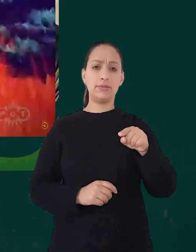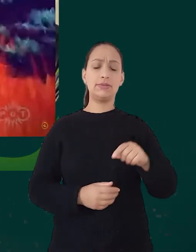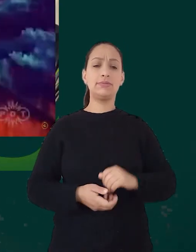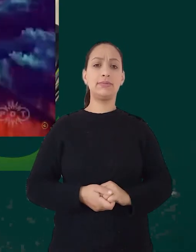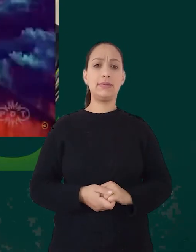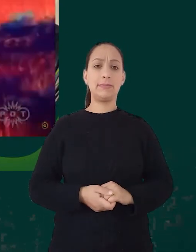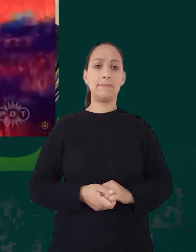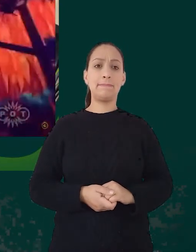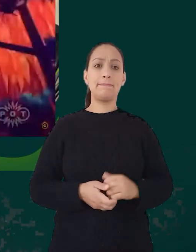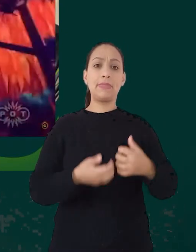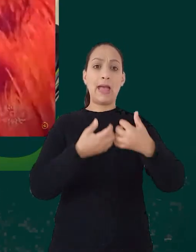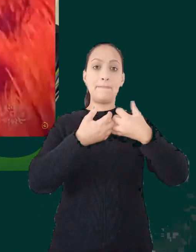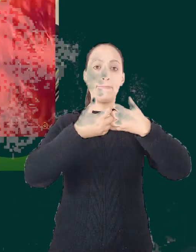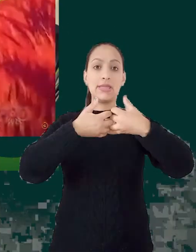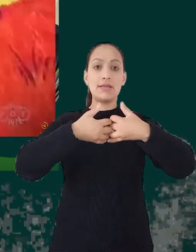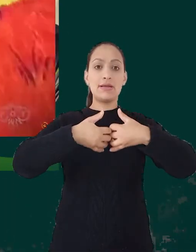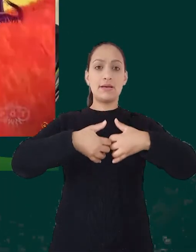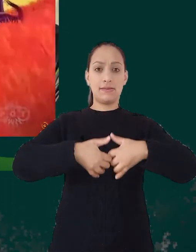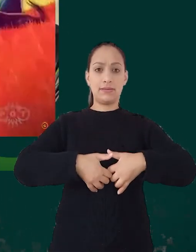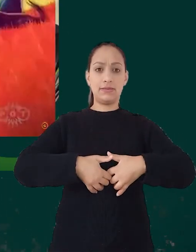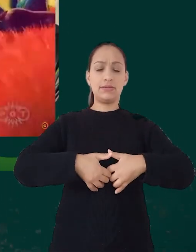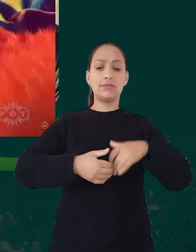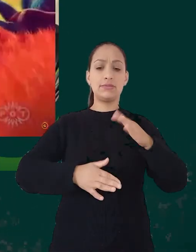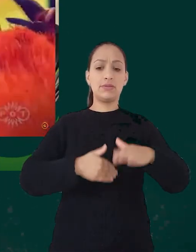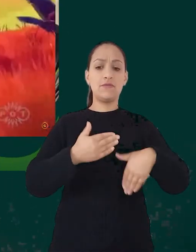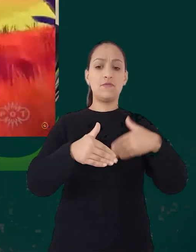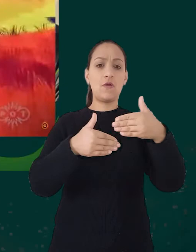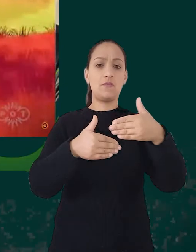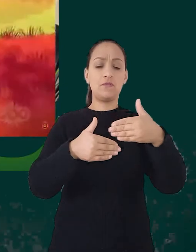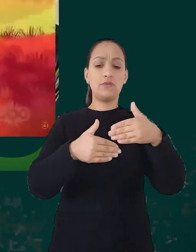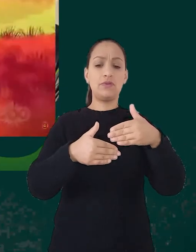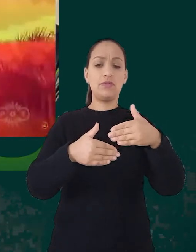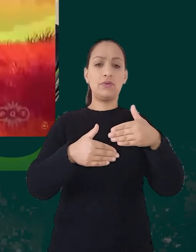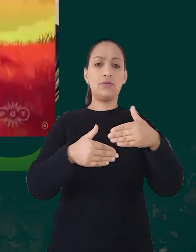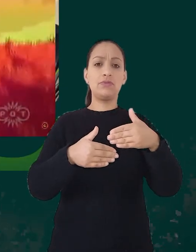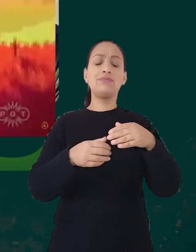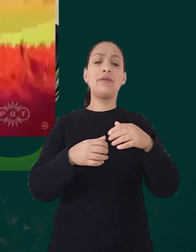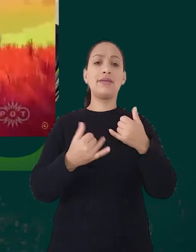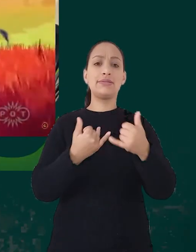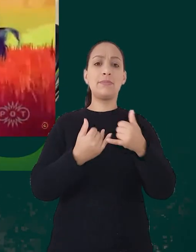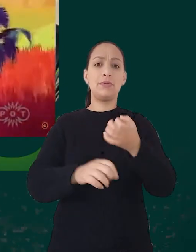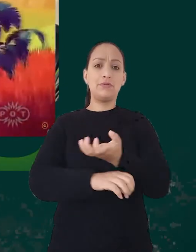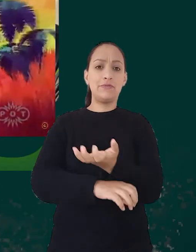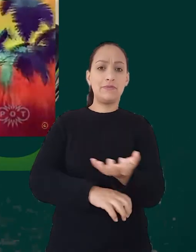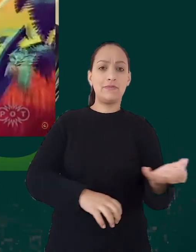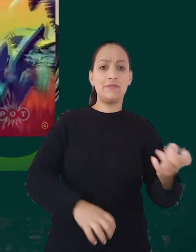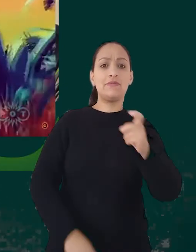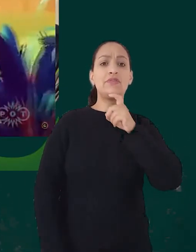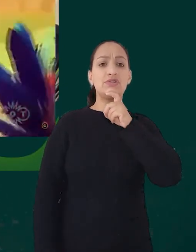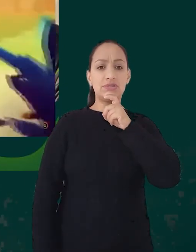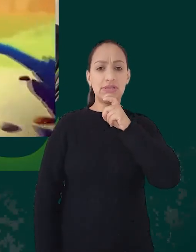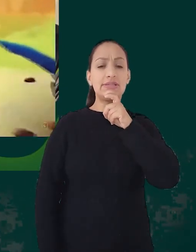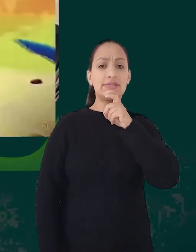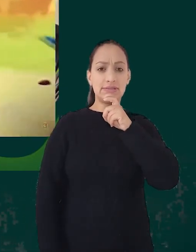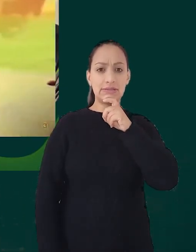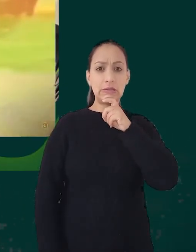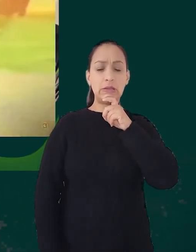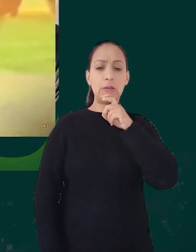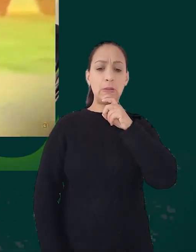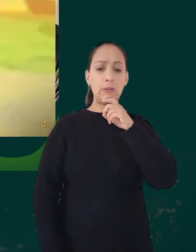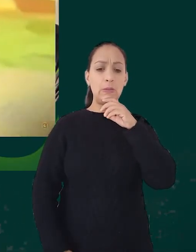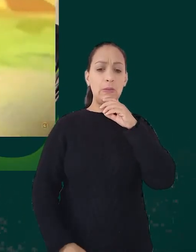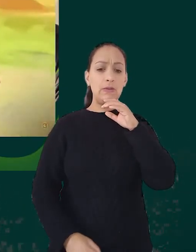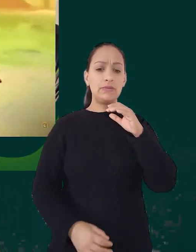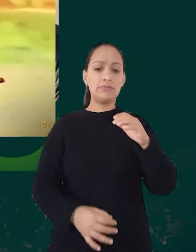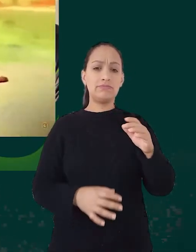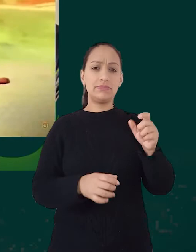A mecânica do jogo desenvolve toda a topografia, desenvolve a vegetação, desenvolve as criaturas.